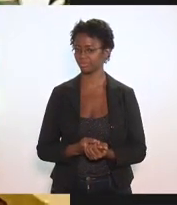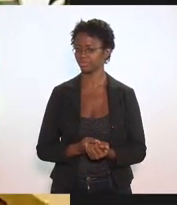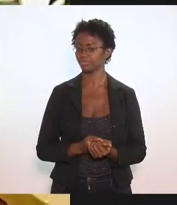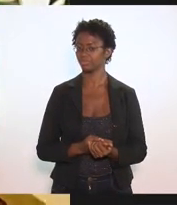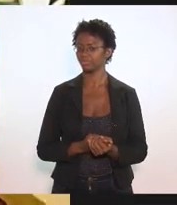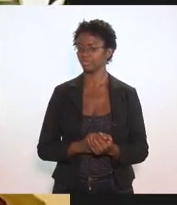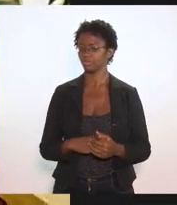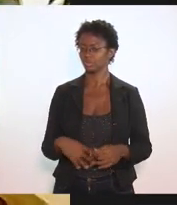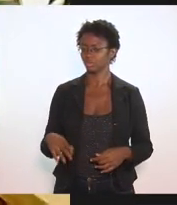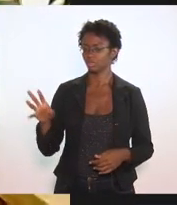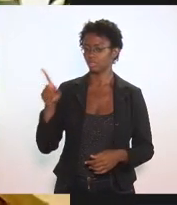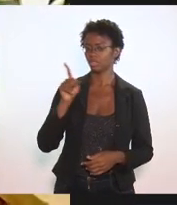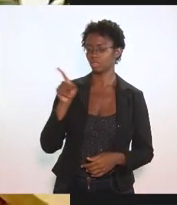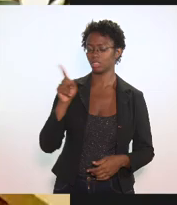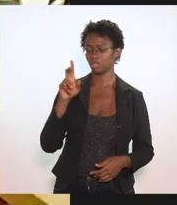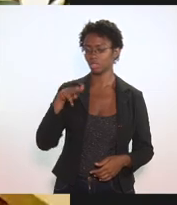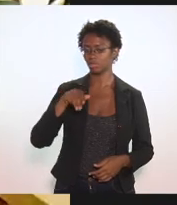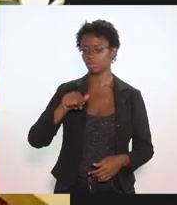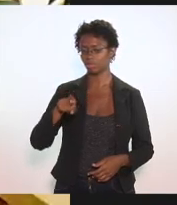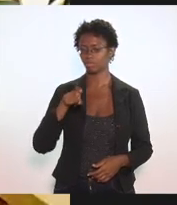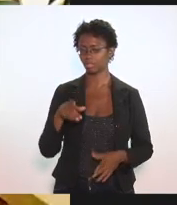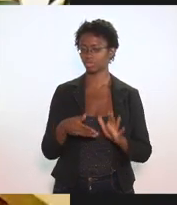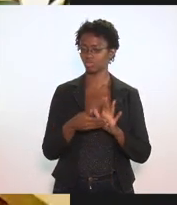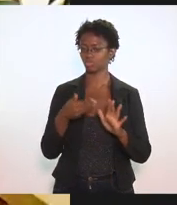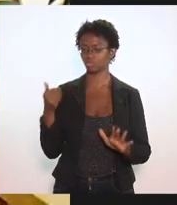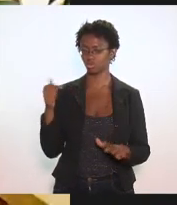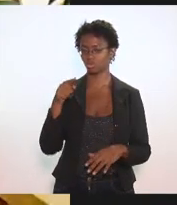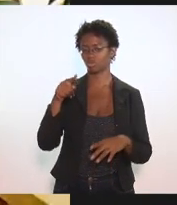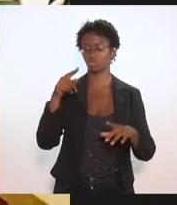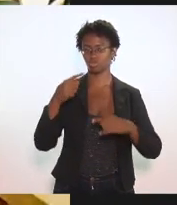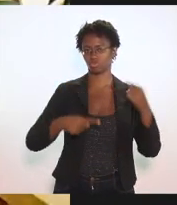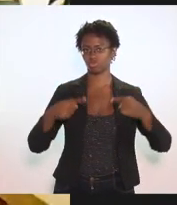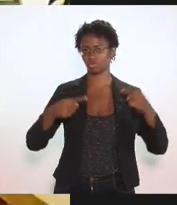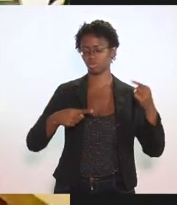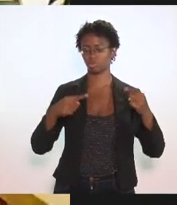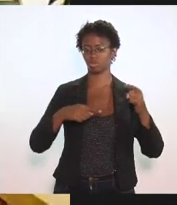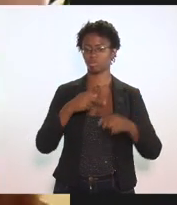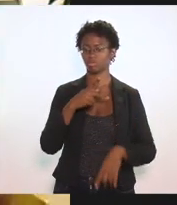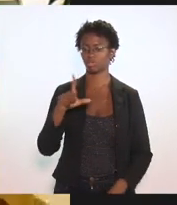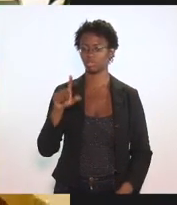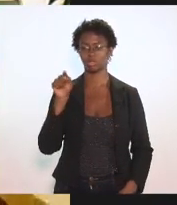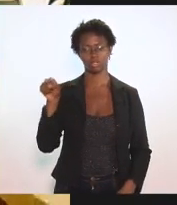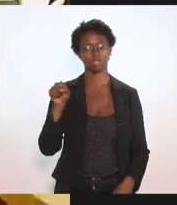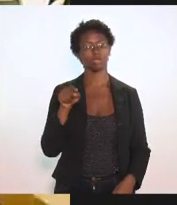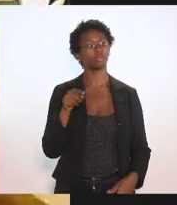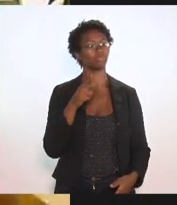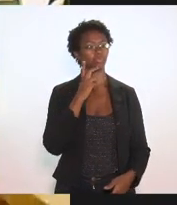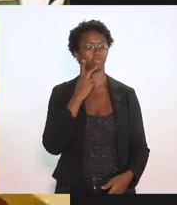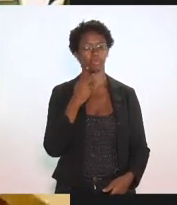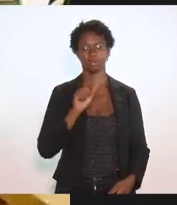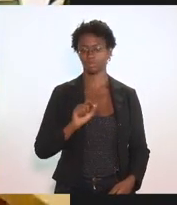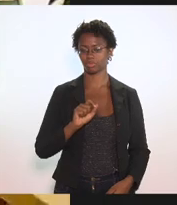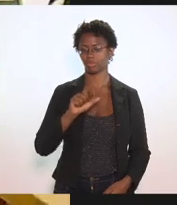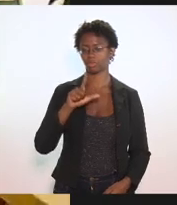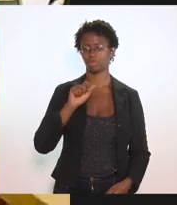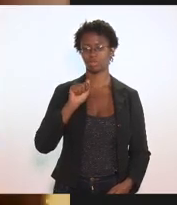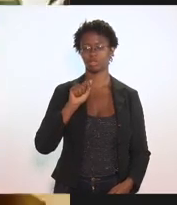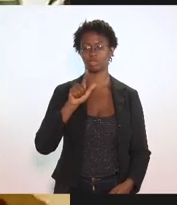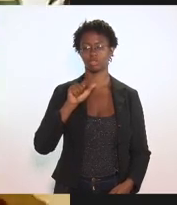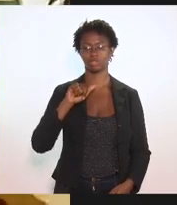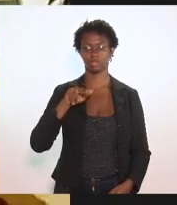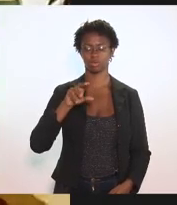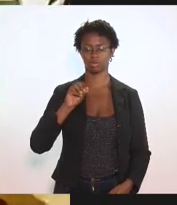pela retirada de pauta do projeto e dizer que era um projeto que tratava de aumento de alíquota e, como a gente